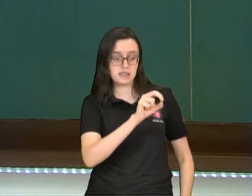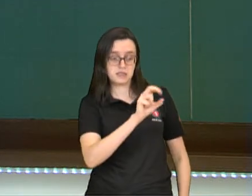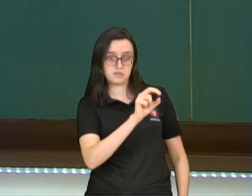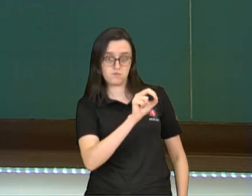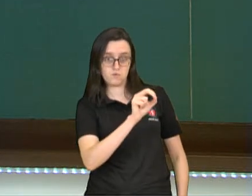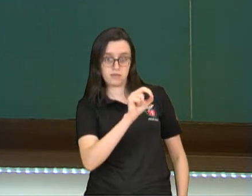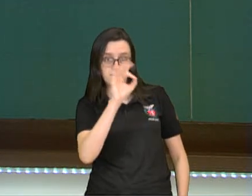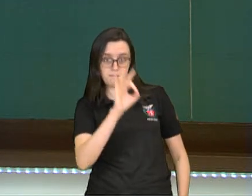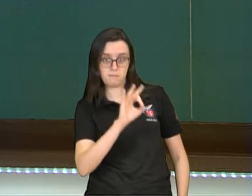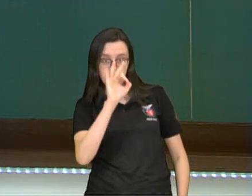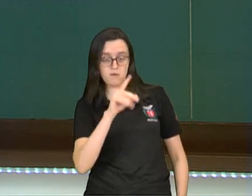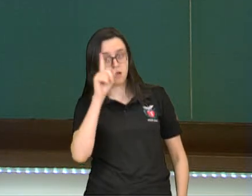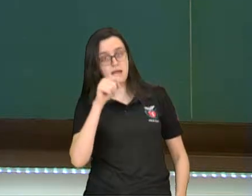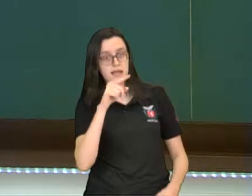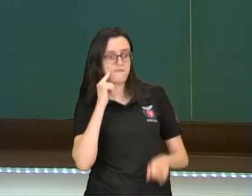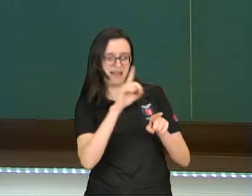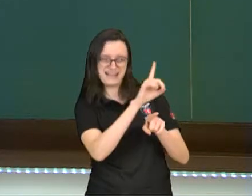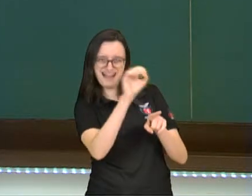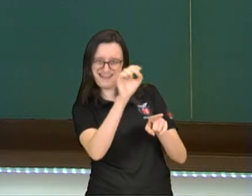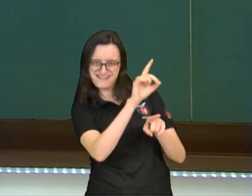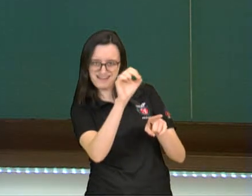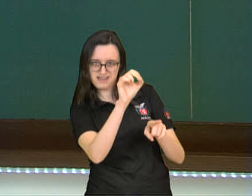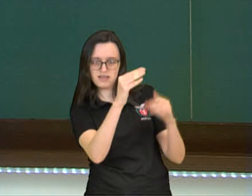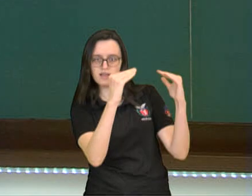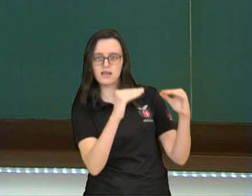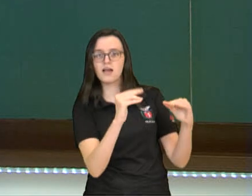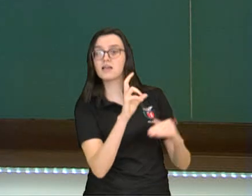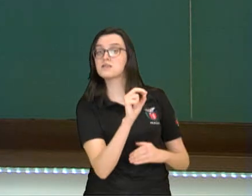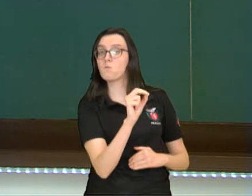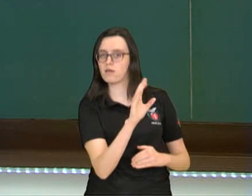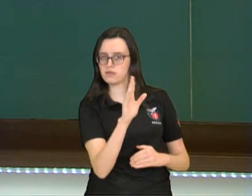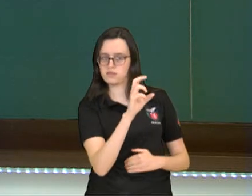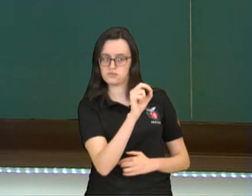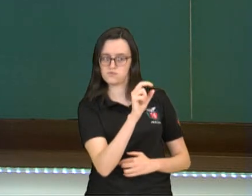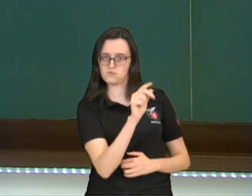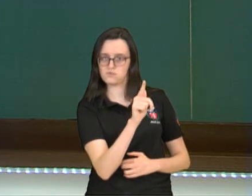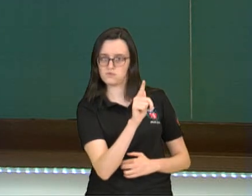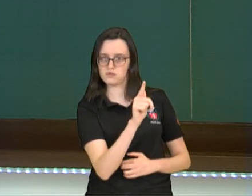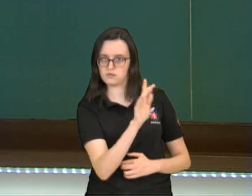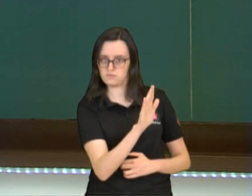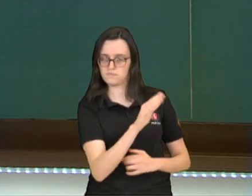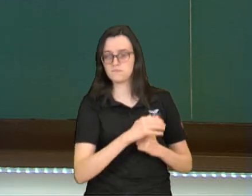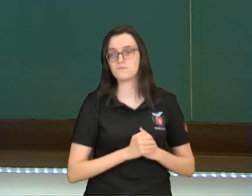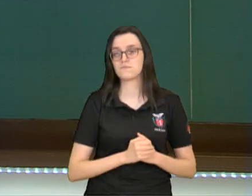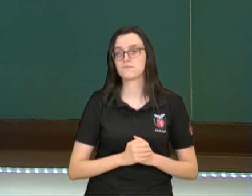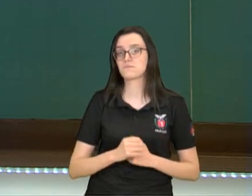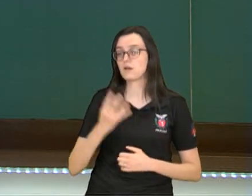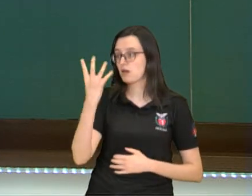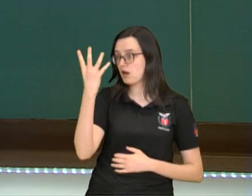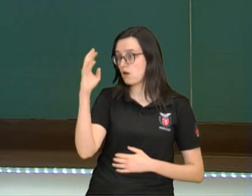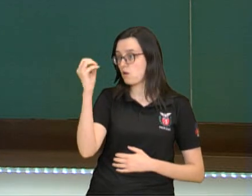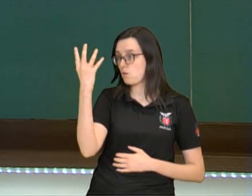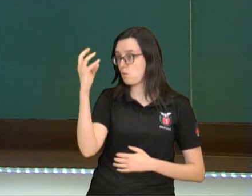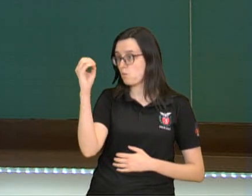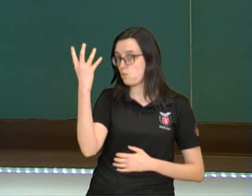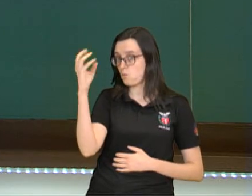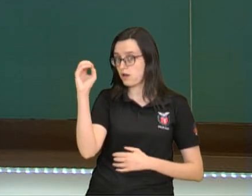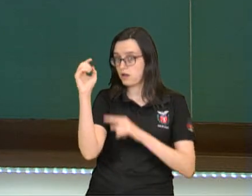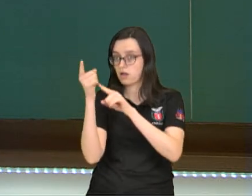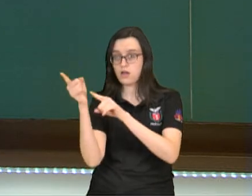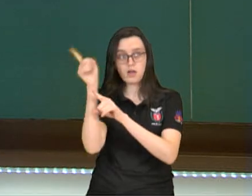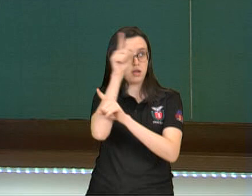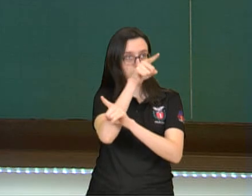metade, certo? 100, 50. 40 é um pouco abaixo da metade, da quantidade,